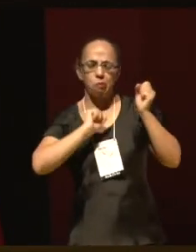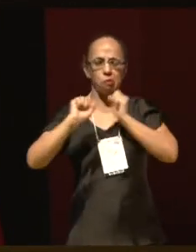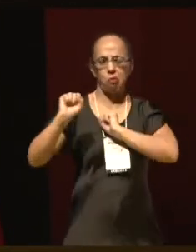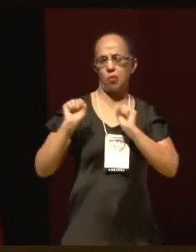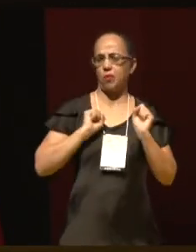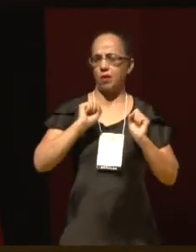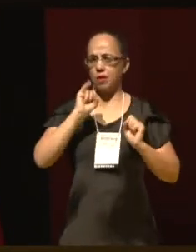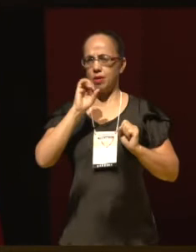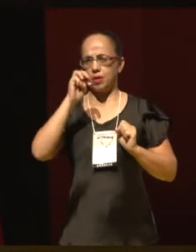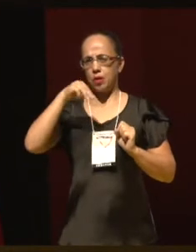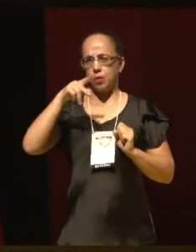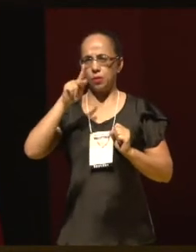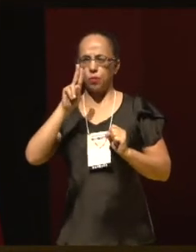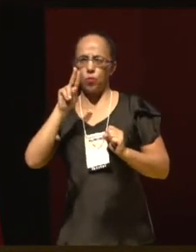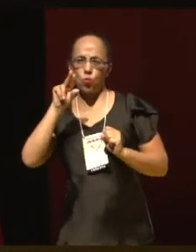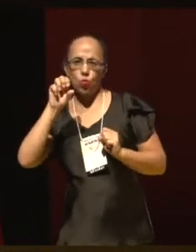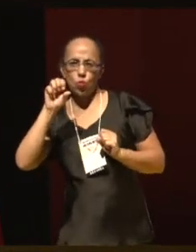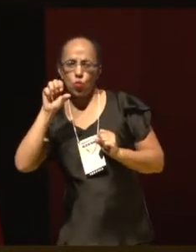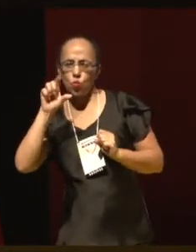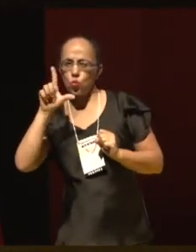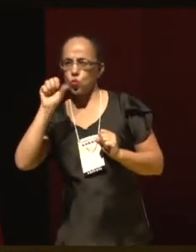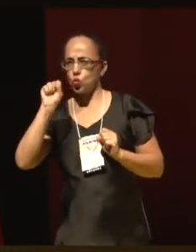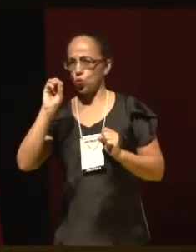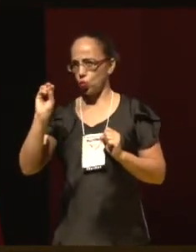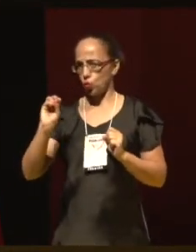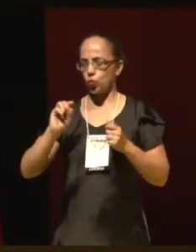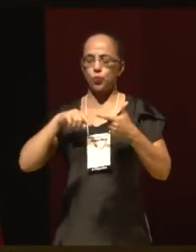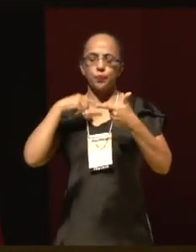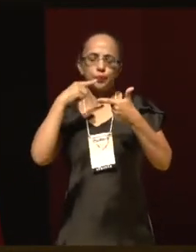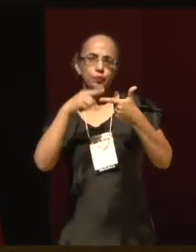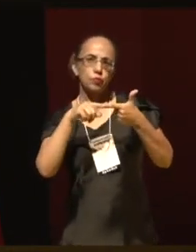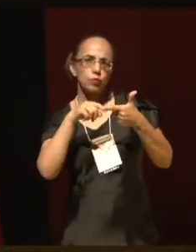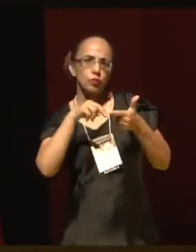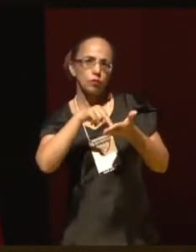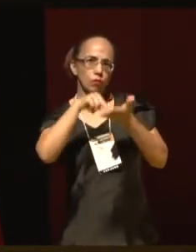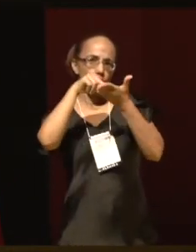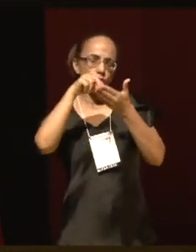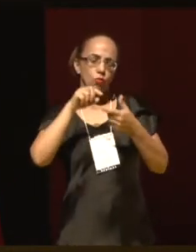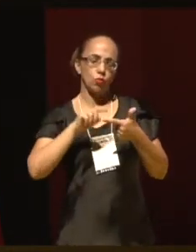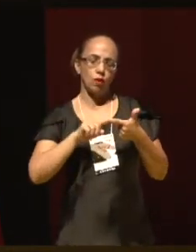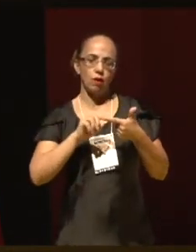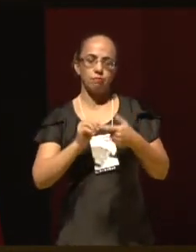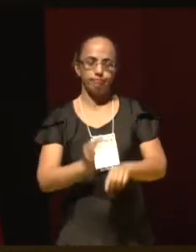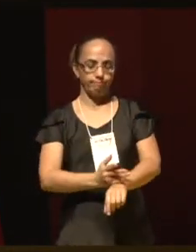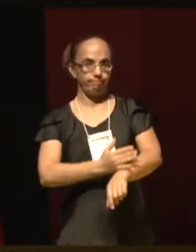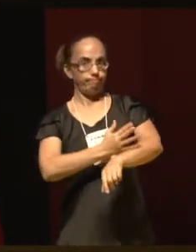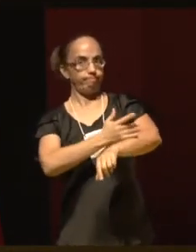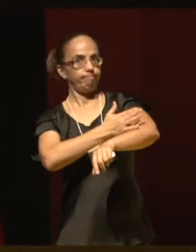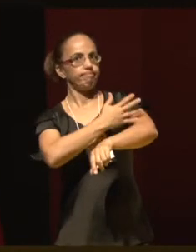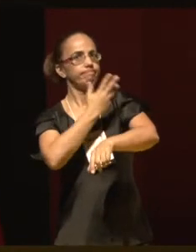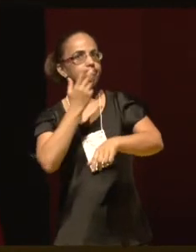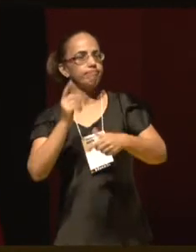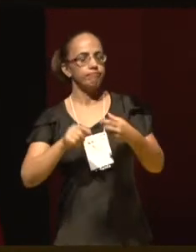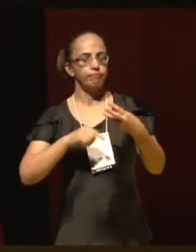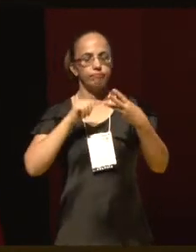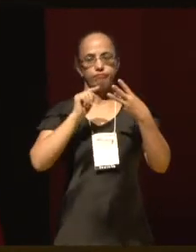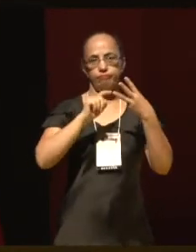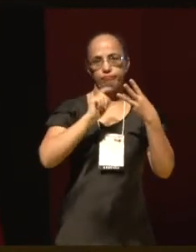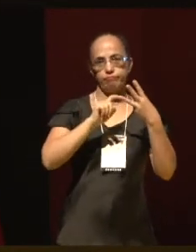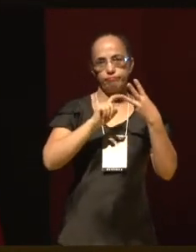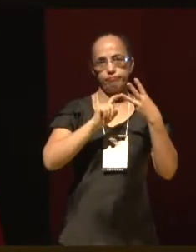O instinto. Nível 2, as emoções. Nível